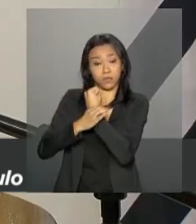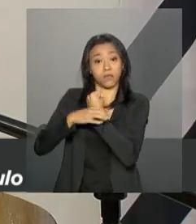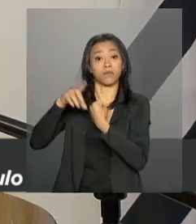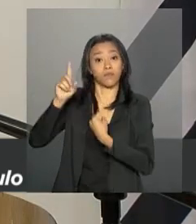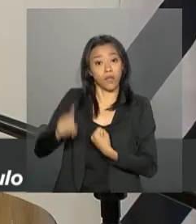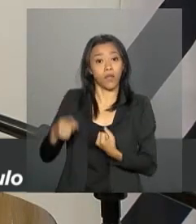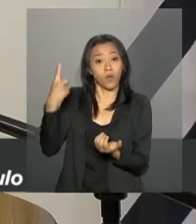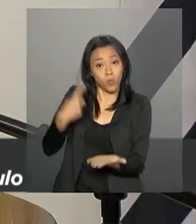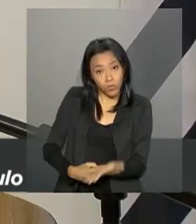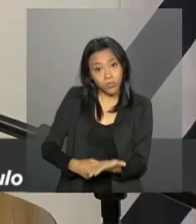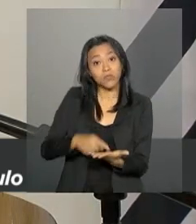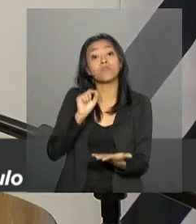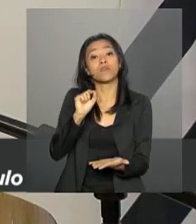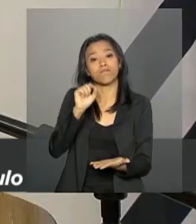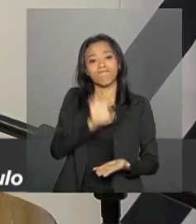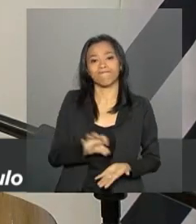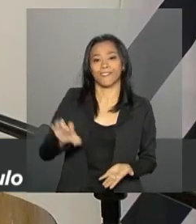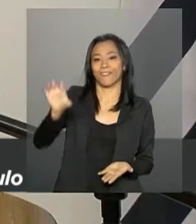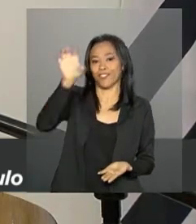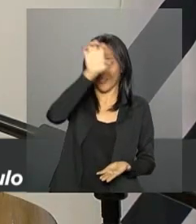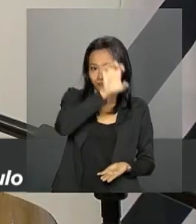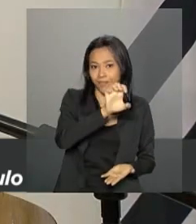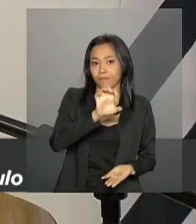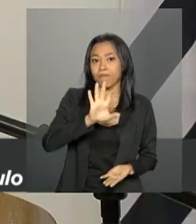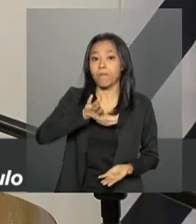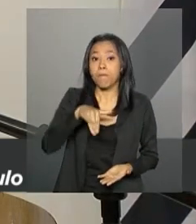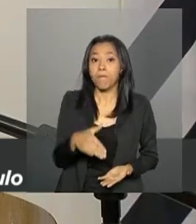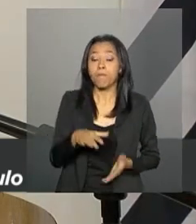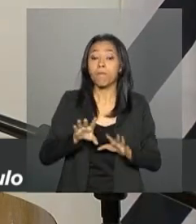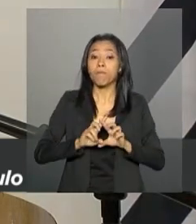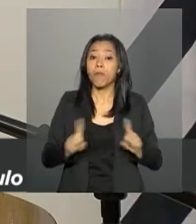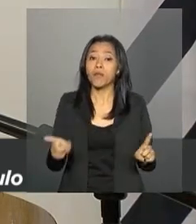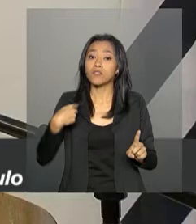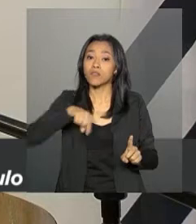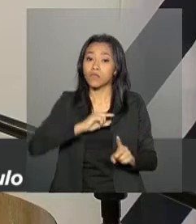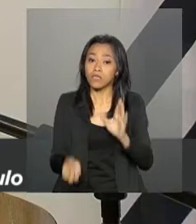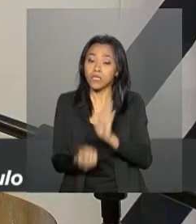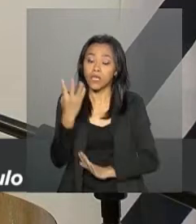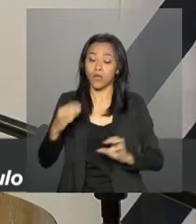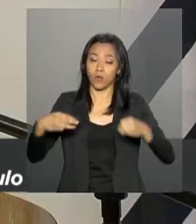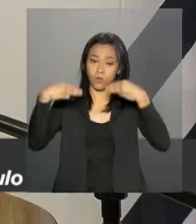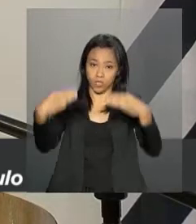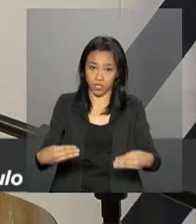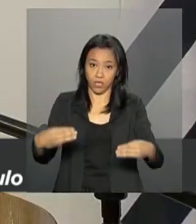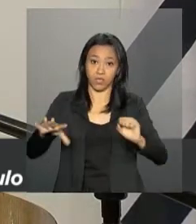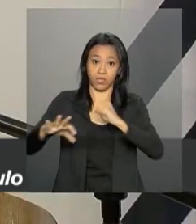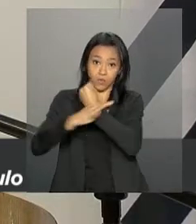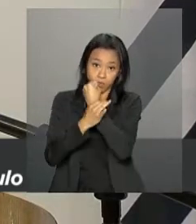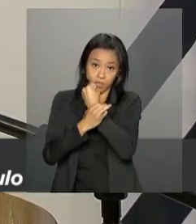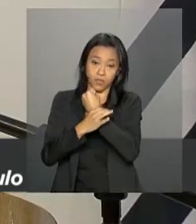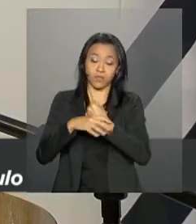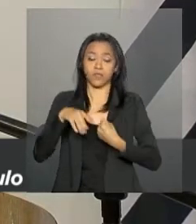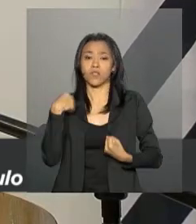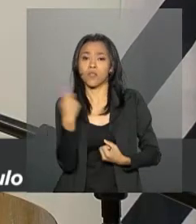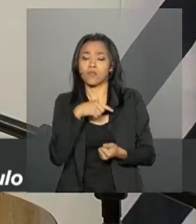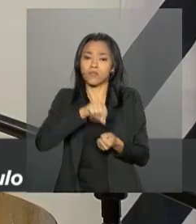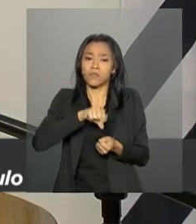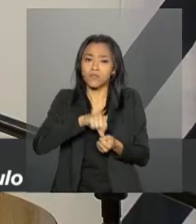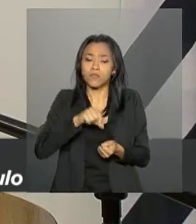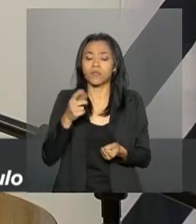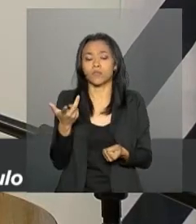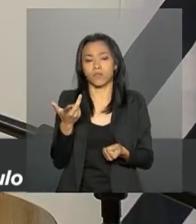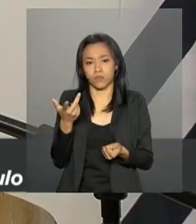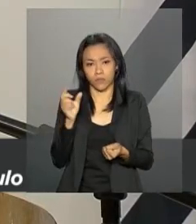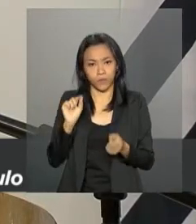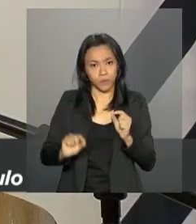fundamentalmente dos Estados federados, mas ao criarmos o Ministério da Segurança Pública, o fizemos com a qualificação segundo